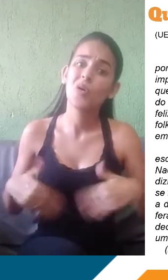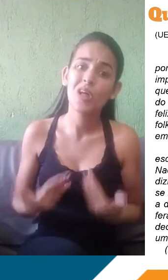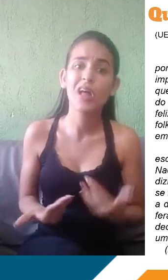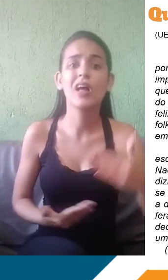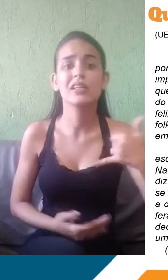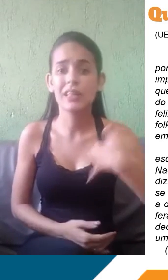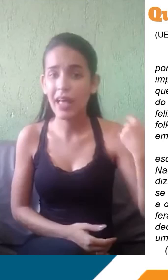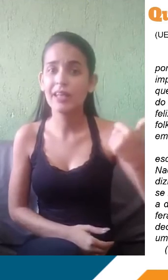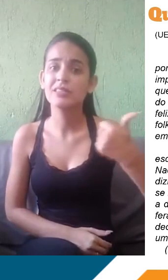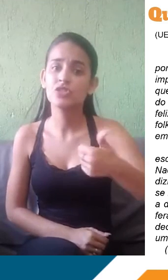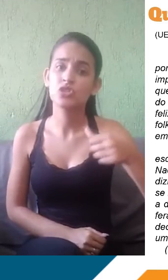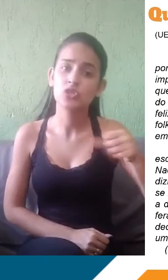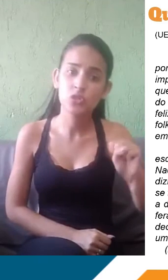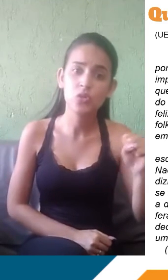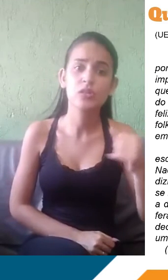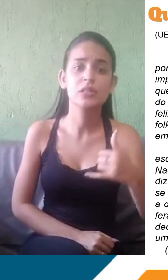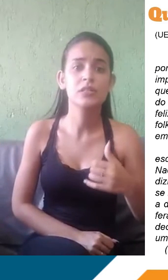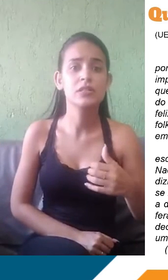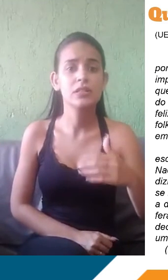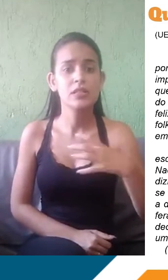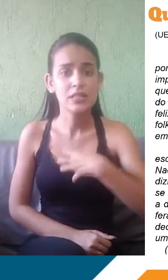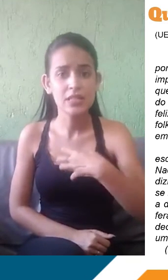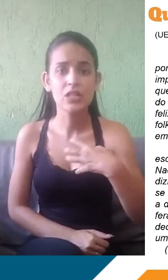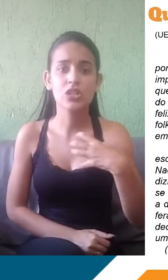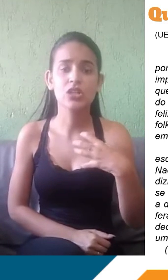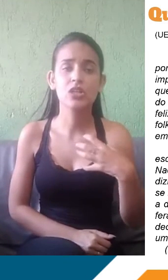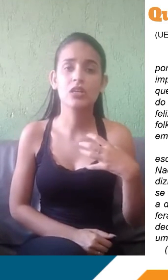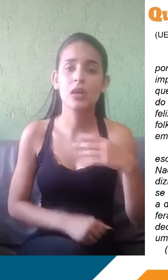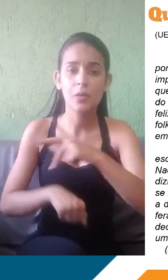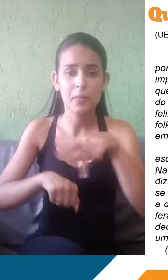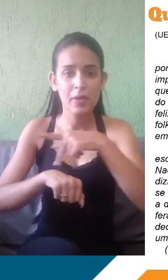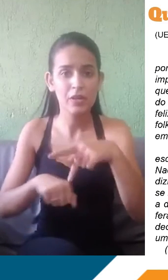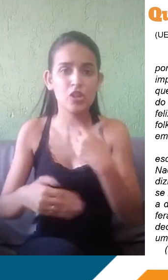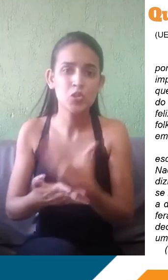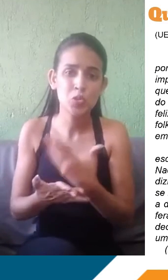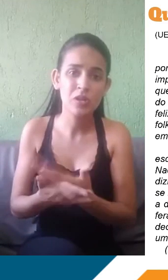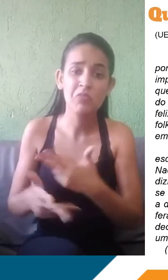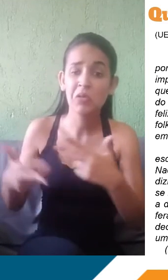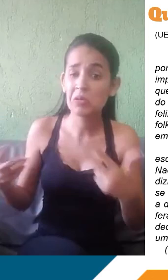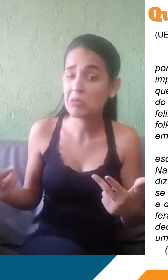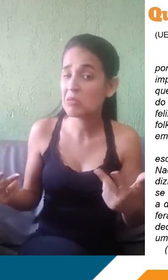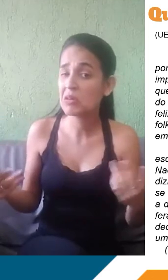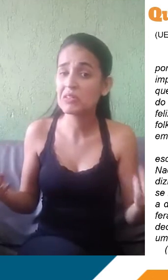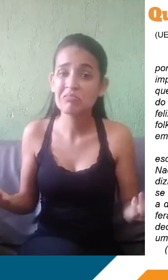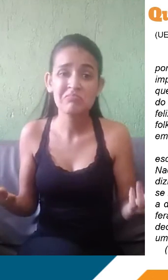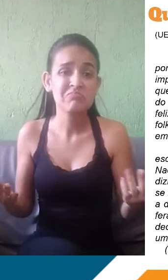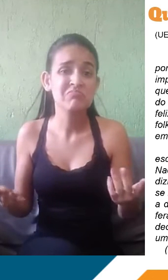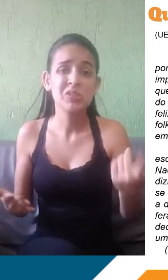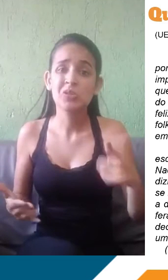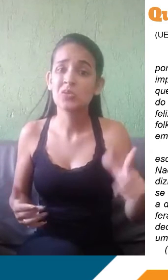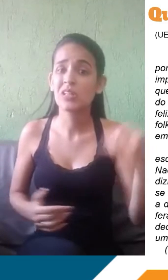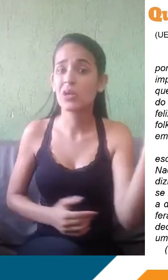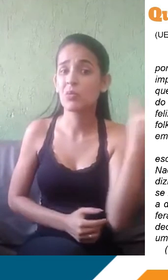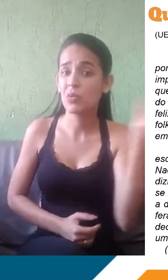o tal patriotismo lhe absorvia e por ele fizera a tolice de estudar inutilidades. Lembrou-se das cousas de